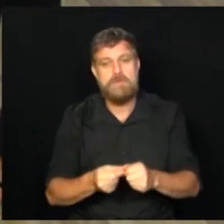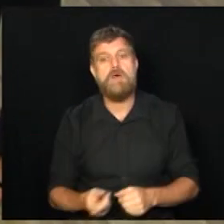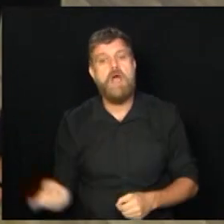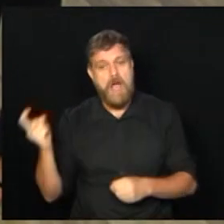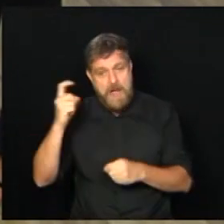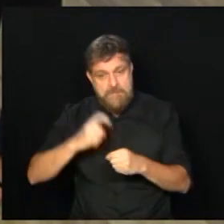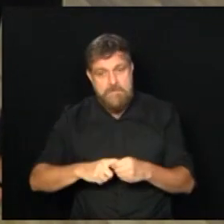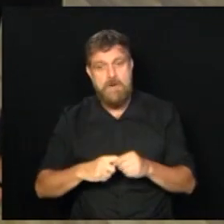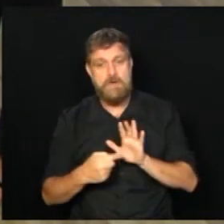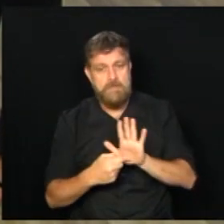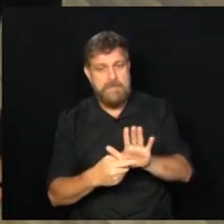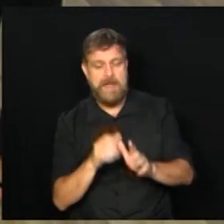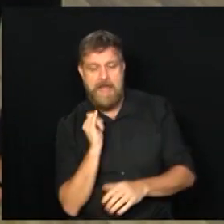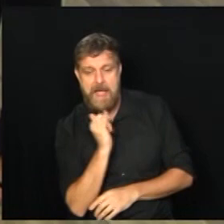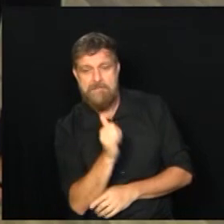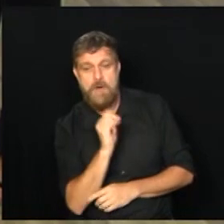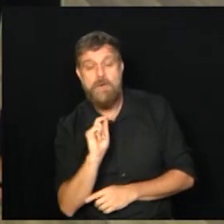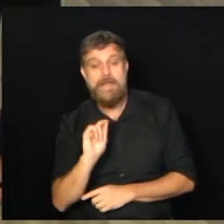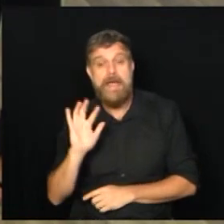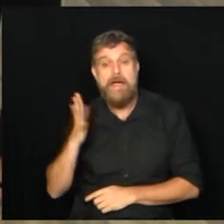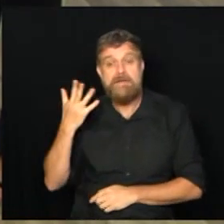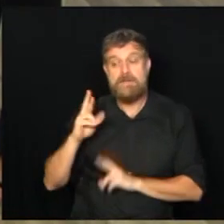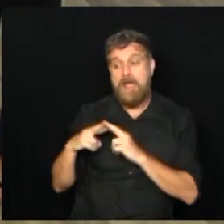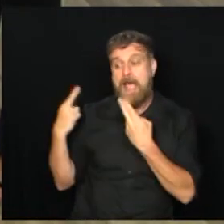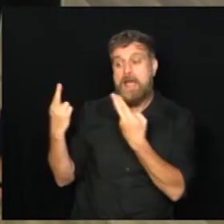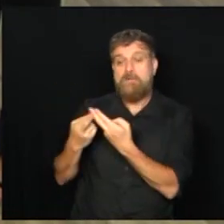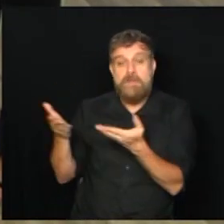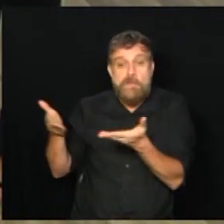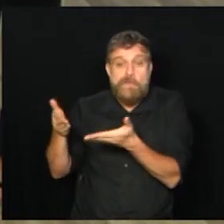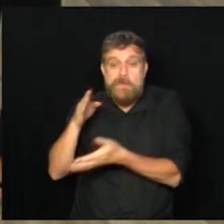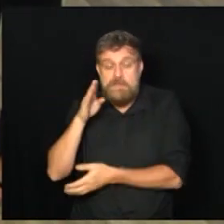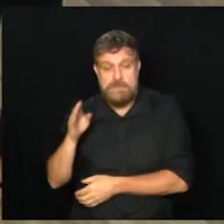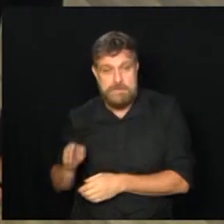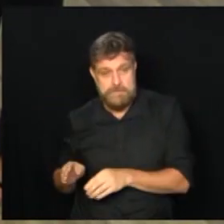volta falando do que aconteceu na reunião de hoje à noite e